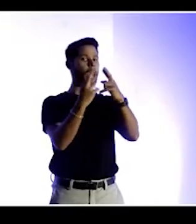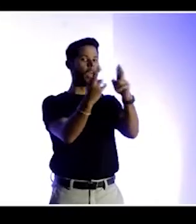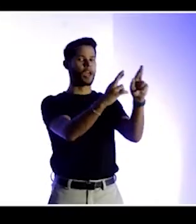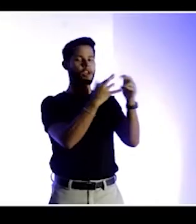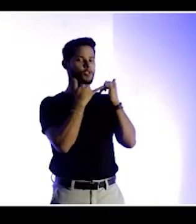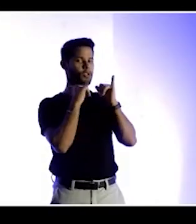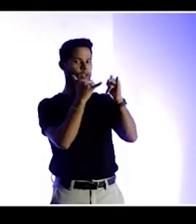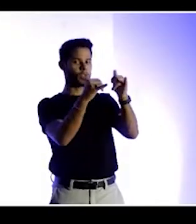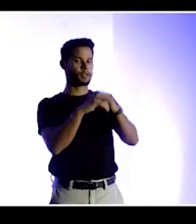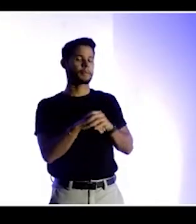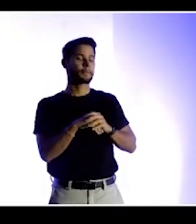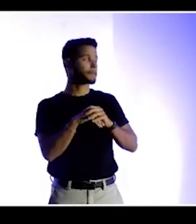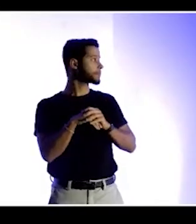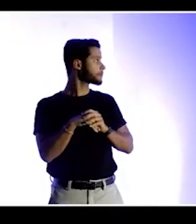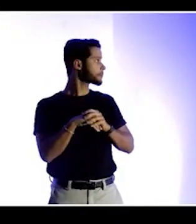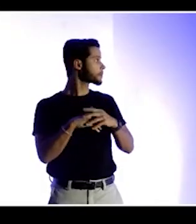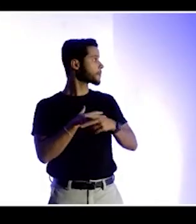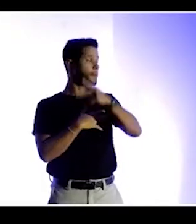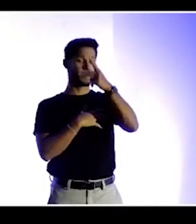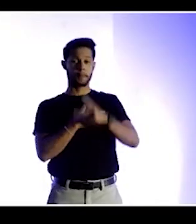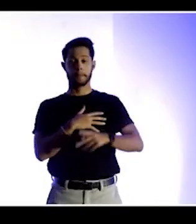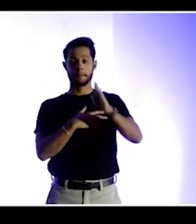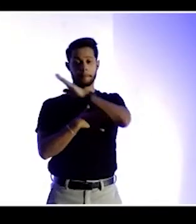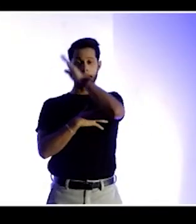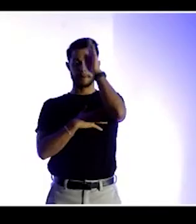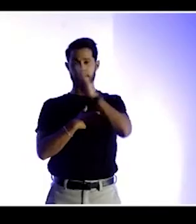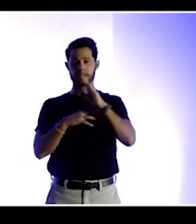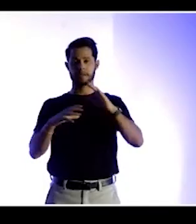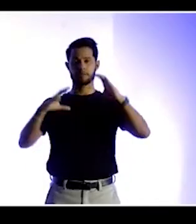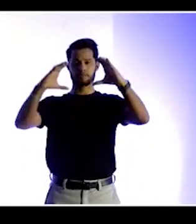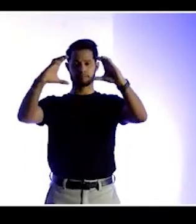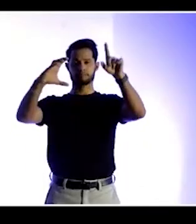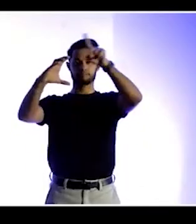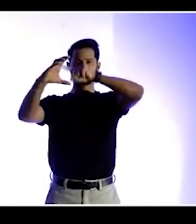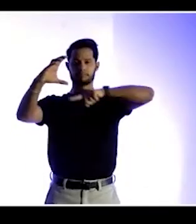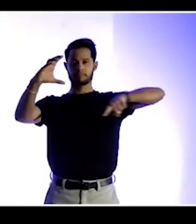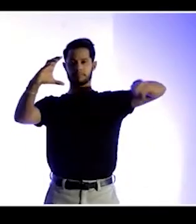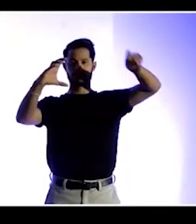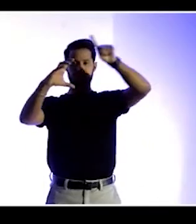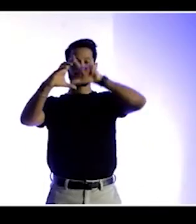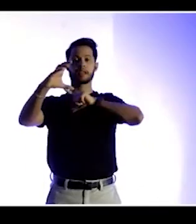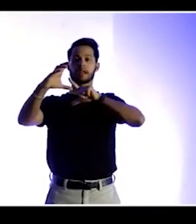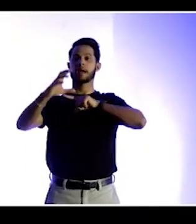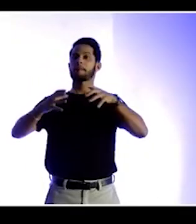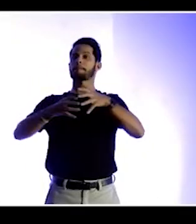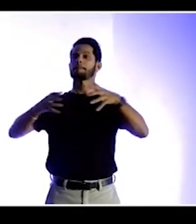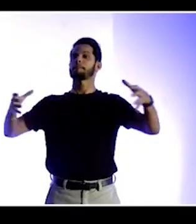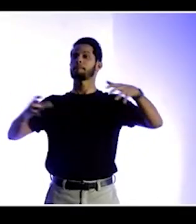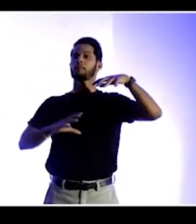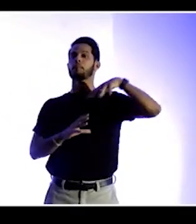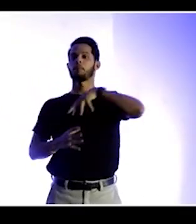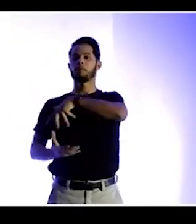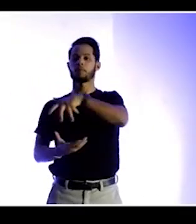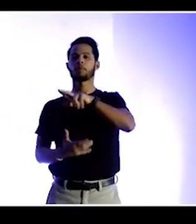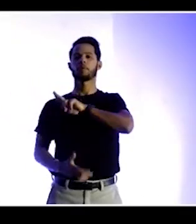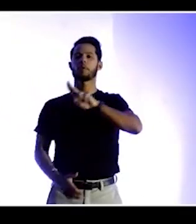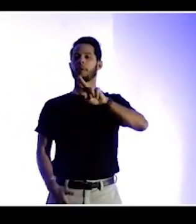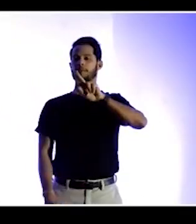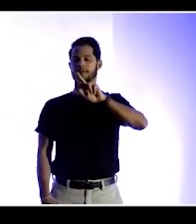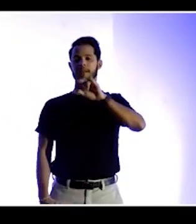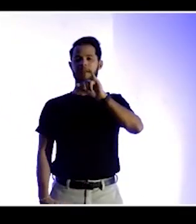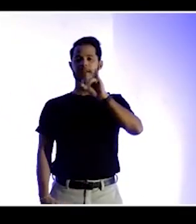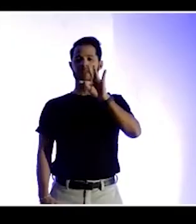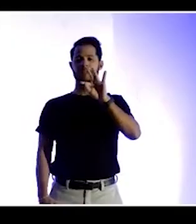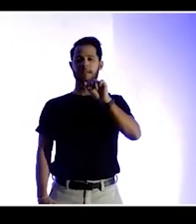elétrica brasileira, predominantemente hidrelétrica, Itaipu, a maior usina do mundo em geração de energia elétrica,